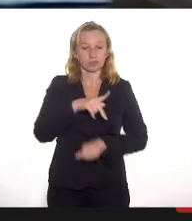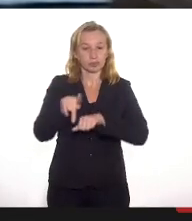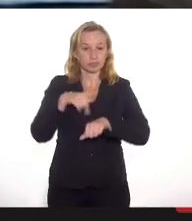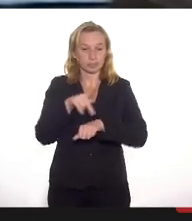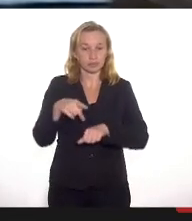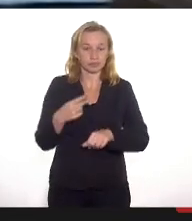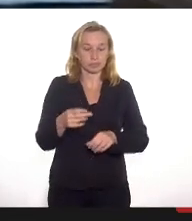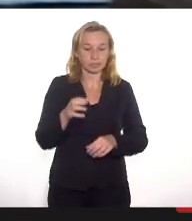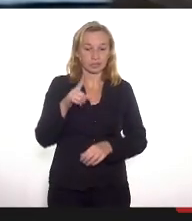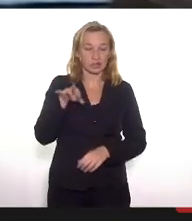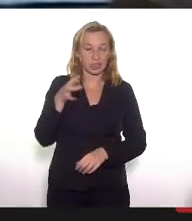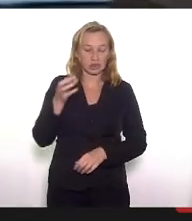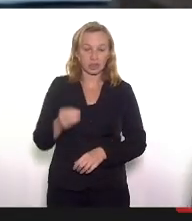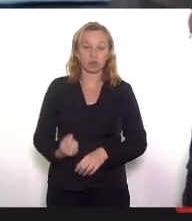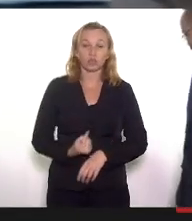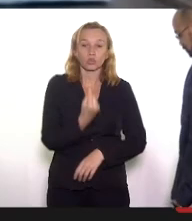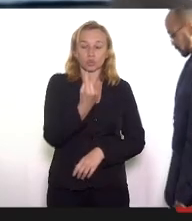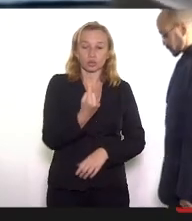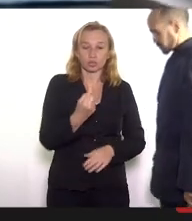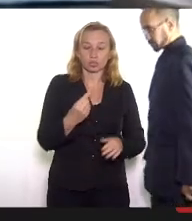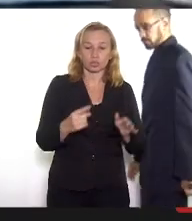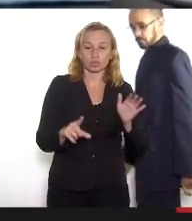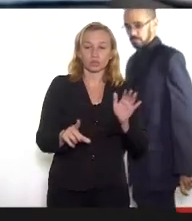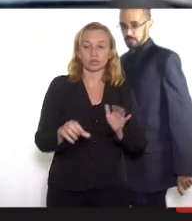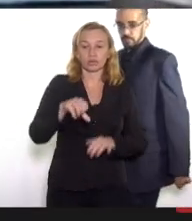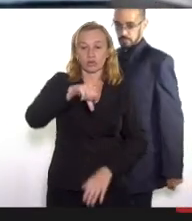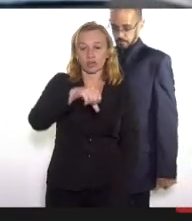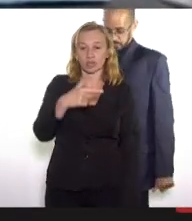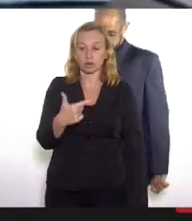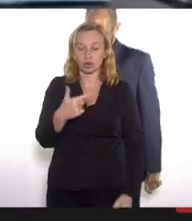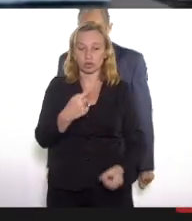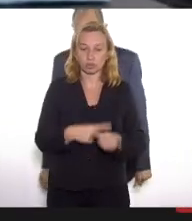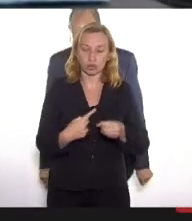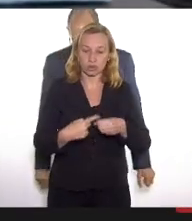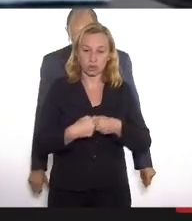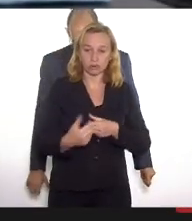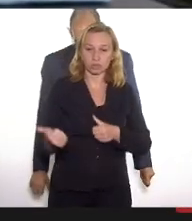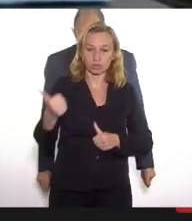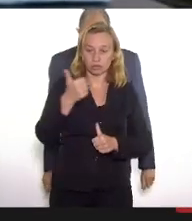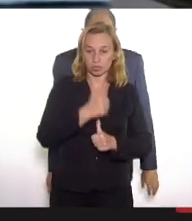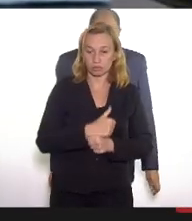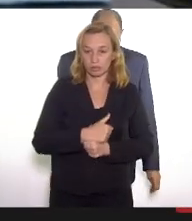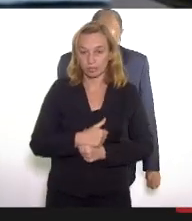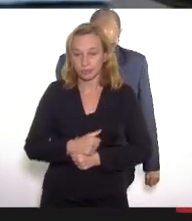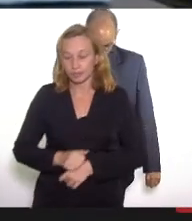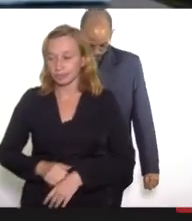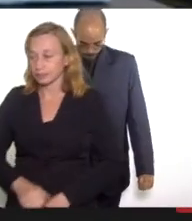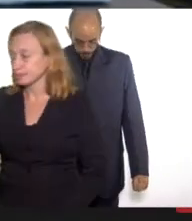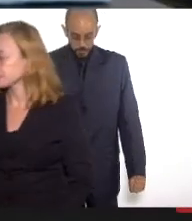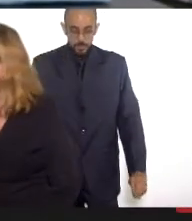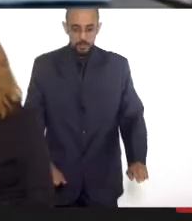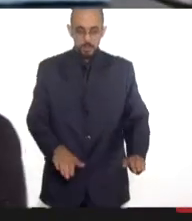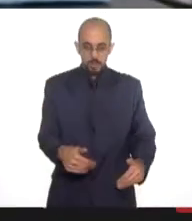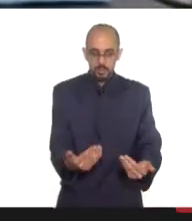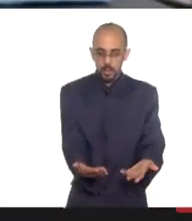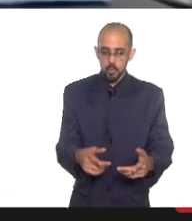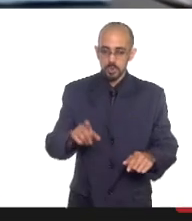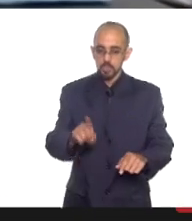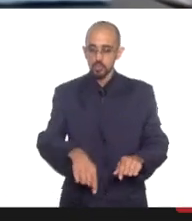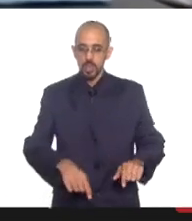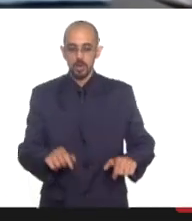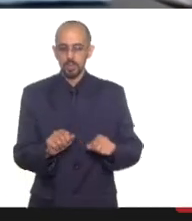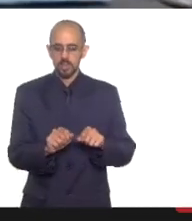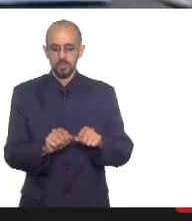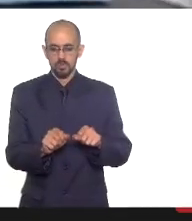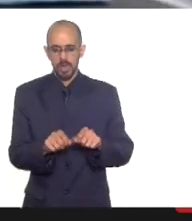calendário único de vacinação 4 portas 92 municípios isso da cidade de acesso